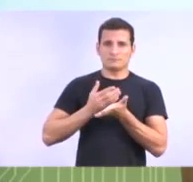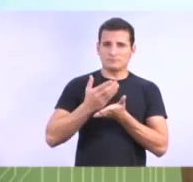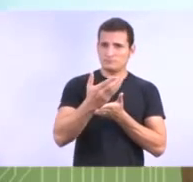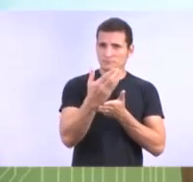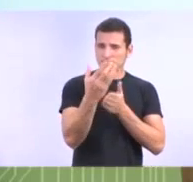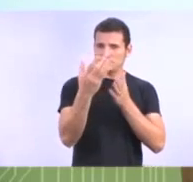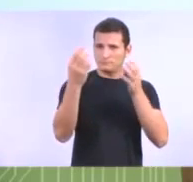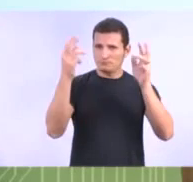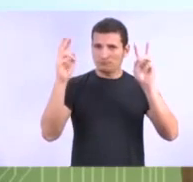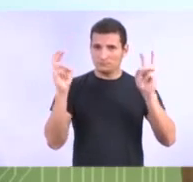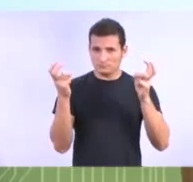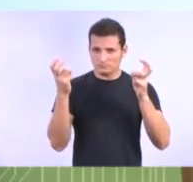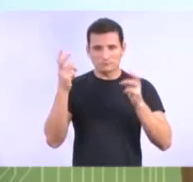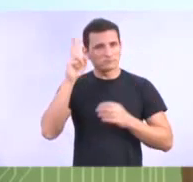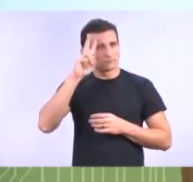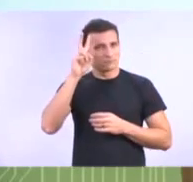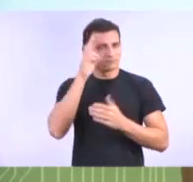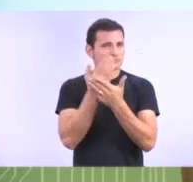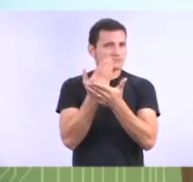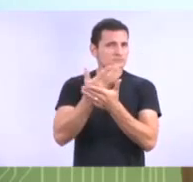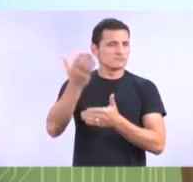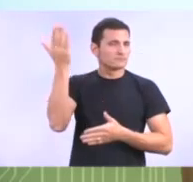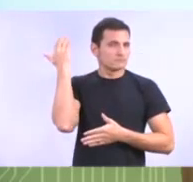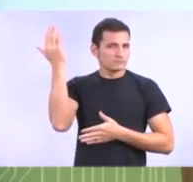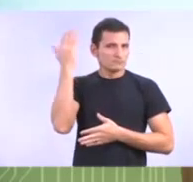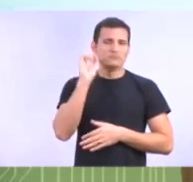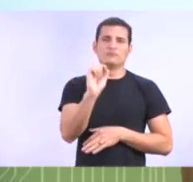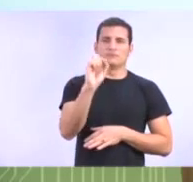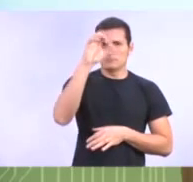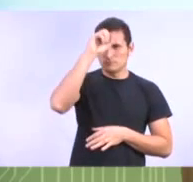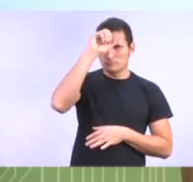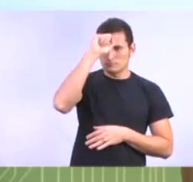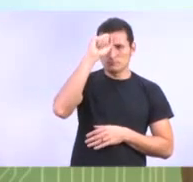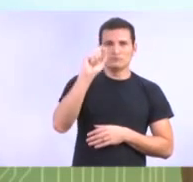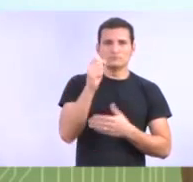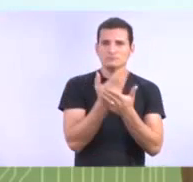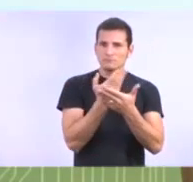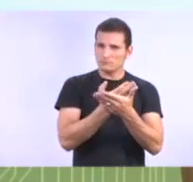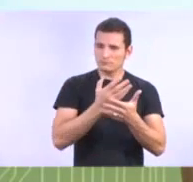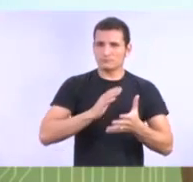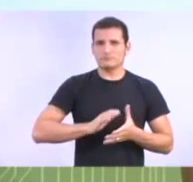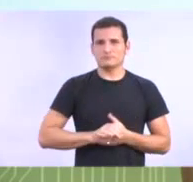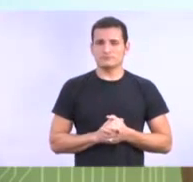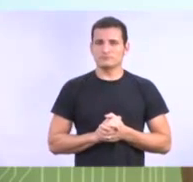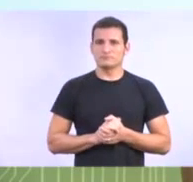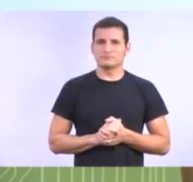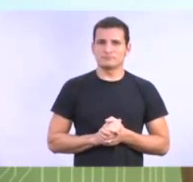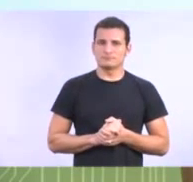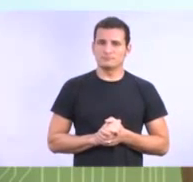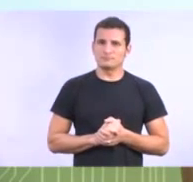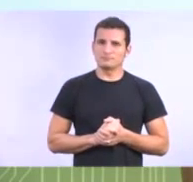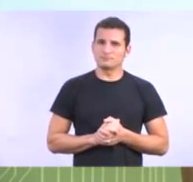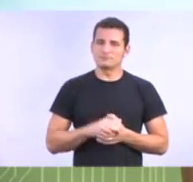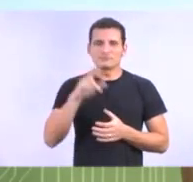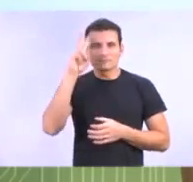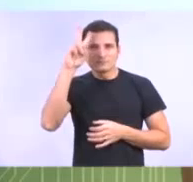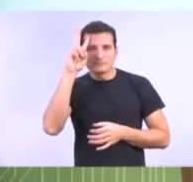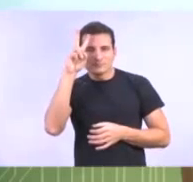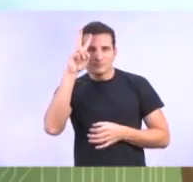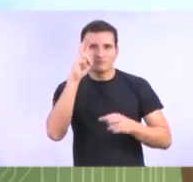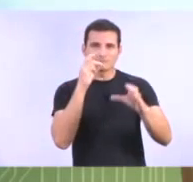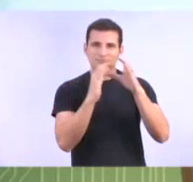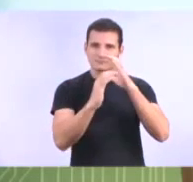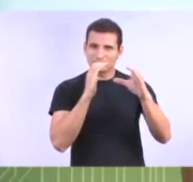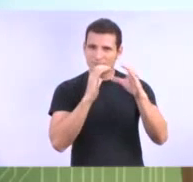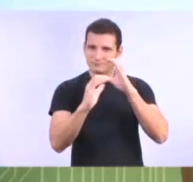vou lembrar da aula passada, o que a gente aprendeu, né? O que nós estudamos? Nós falamos basicamente da comunicação. Lembram da